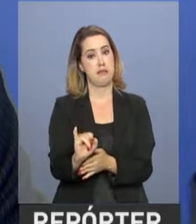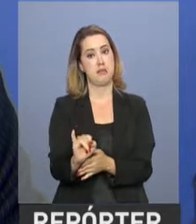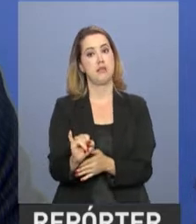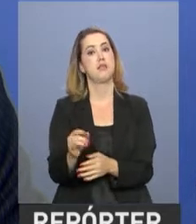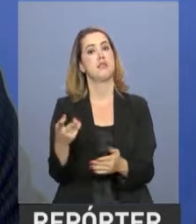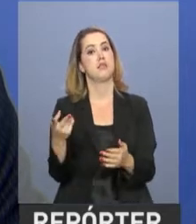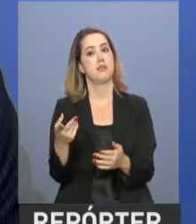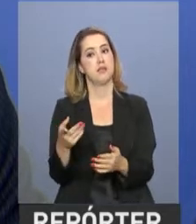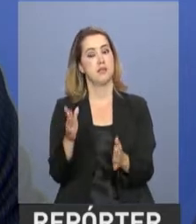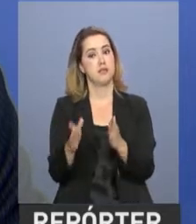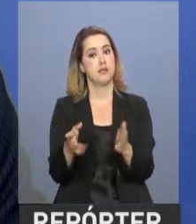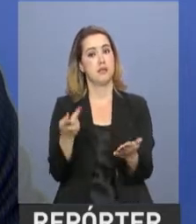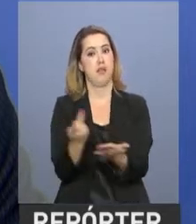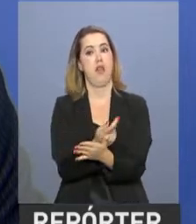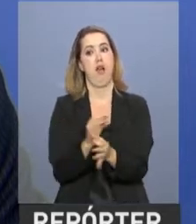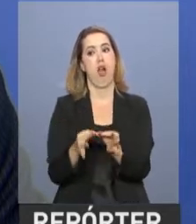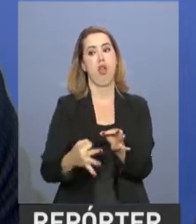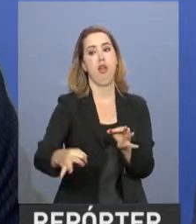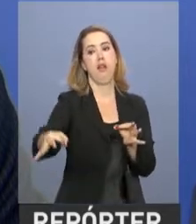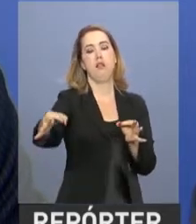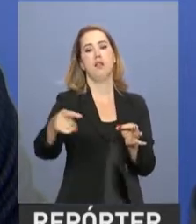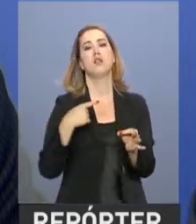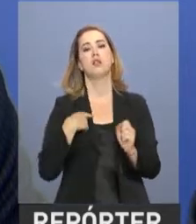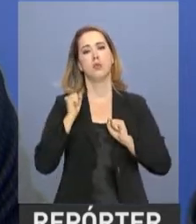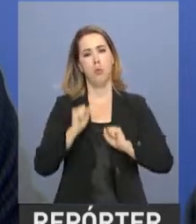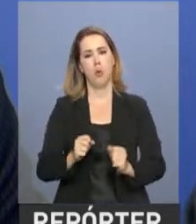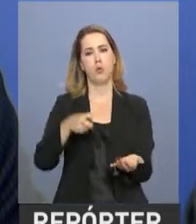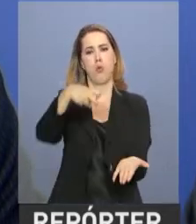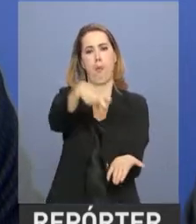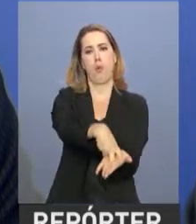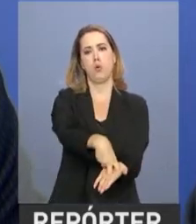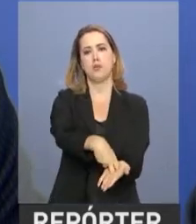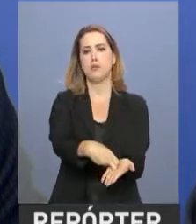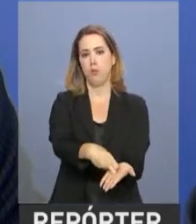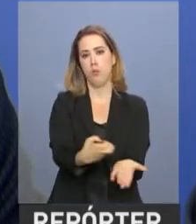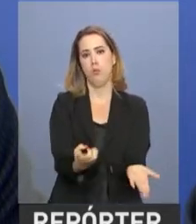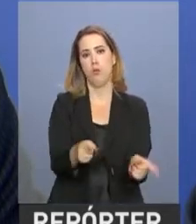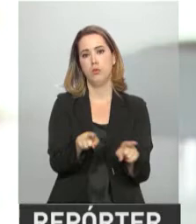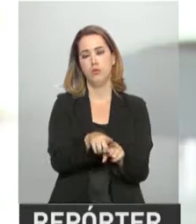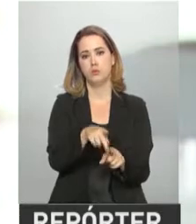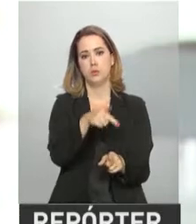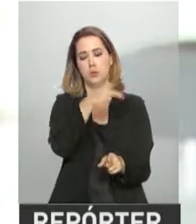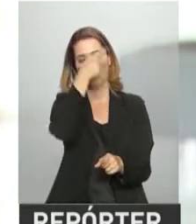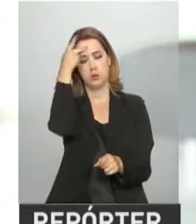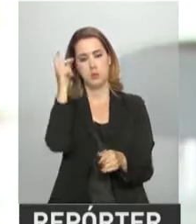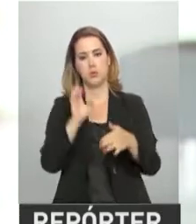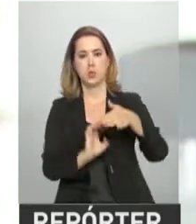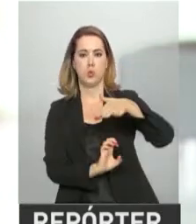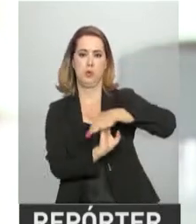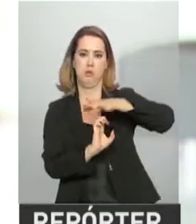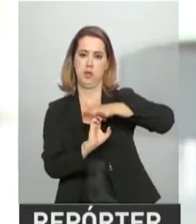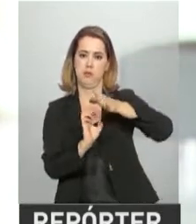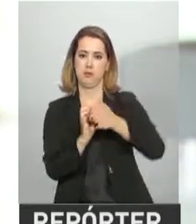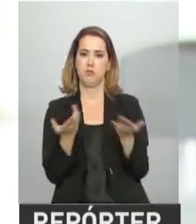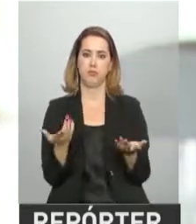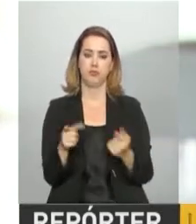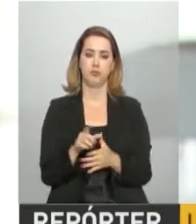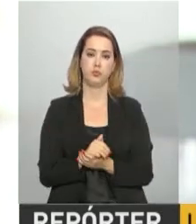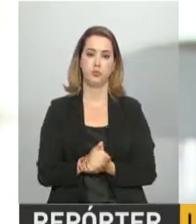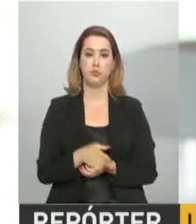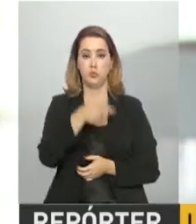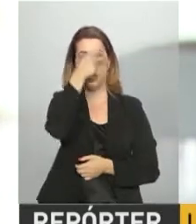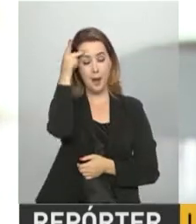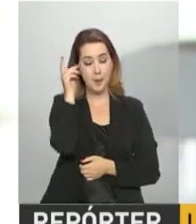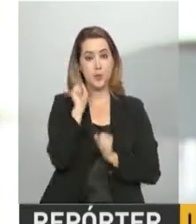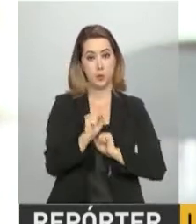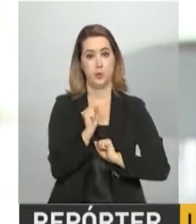ensejariam, né, uma punição daquele executante. O cidadão vai poder acompanhar de perto o andamento